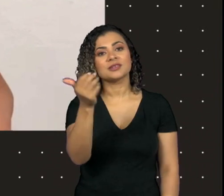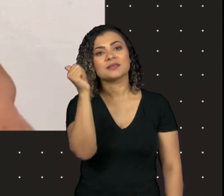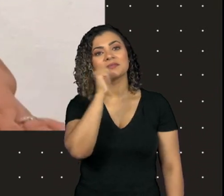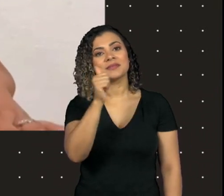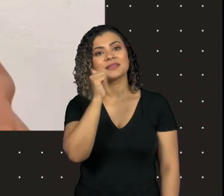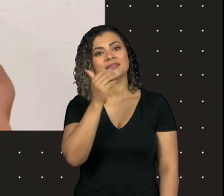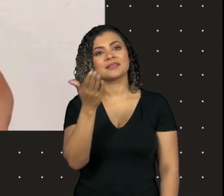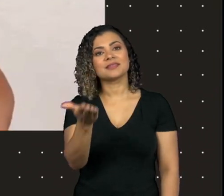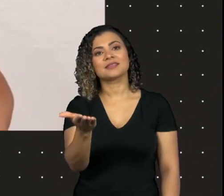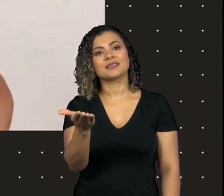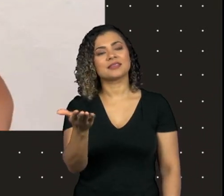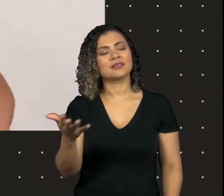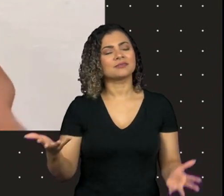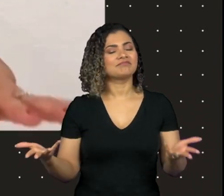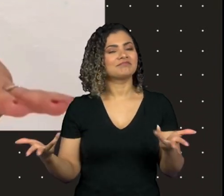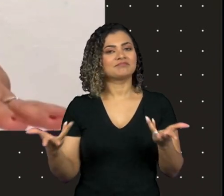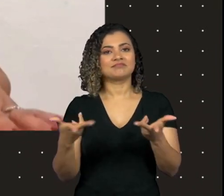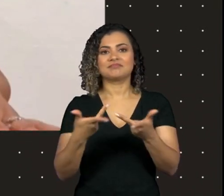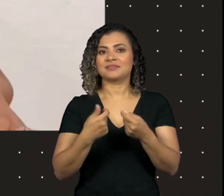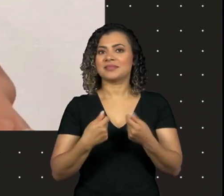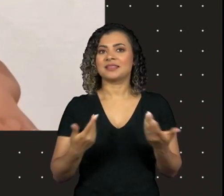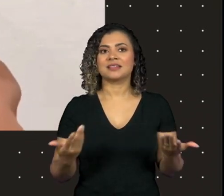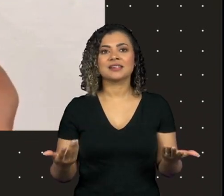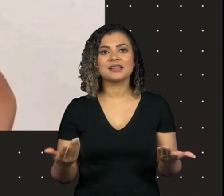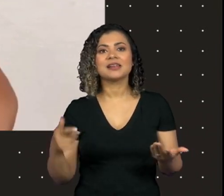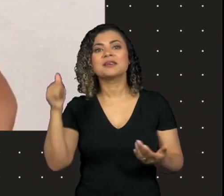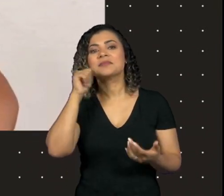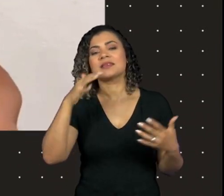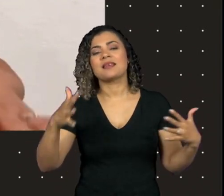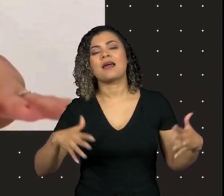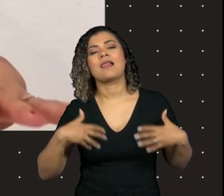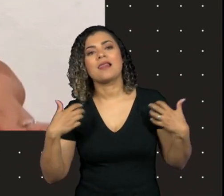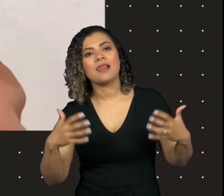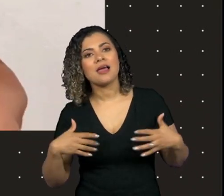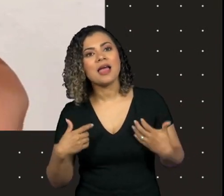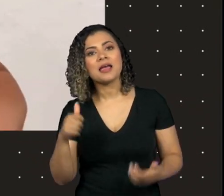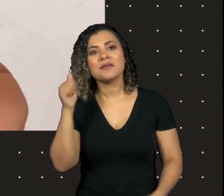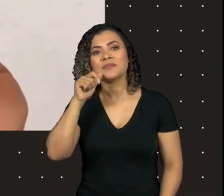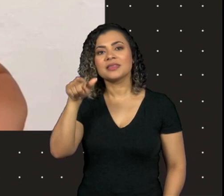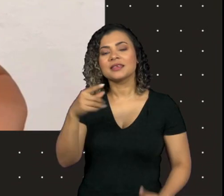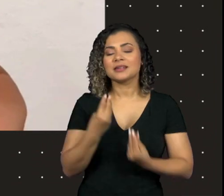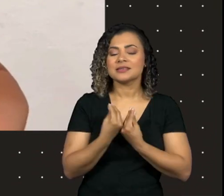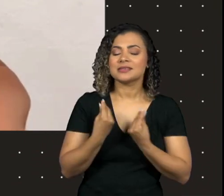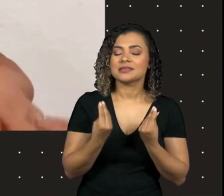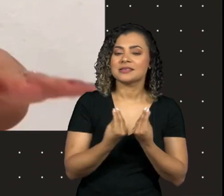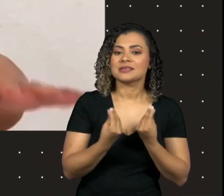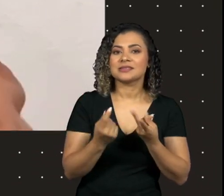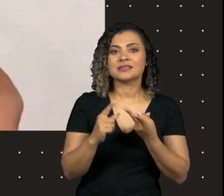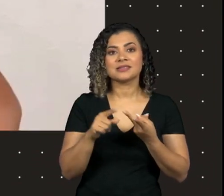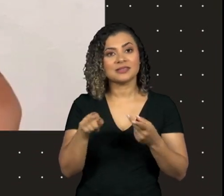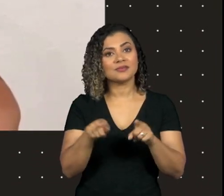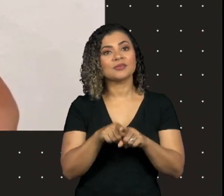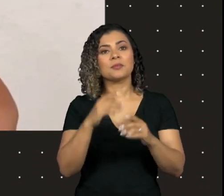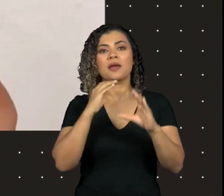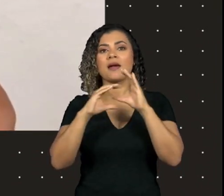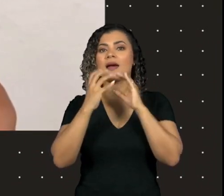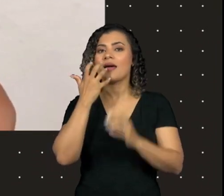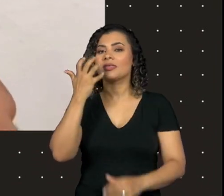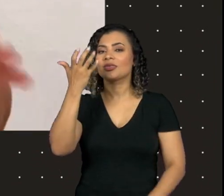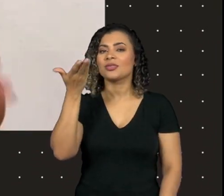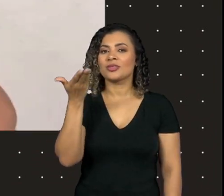menina indomável, essa menina alegre, essa menina sensível e uma